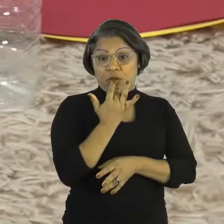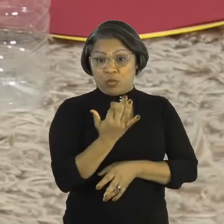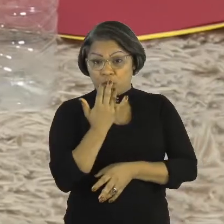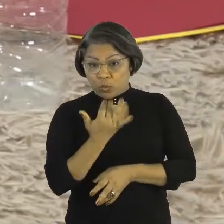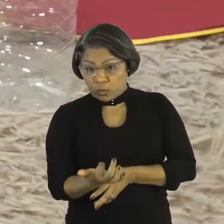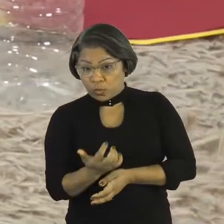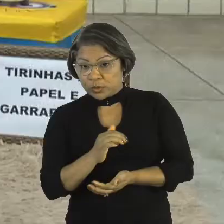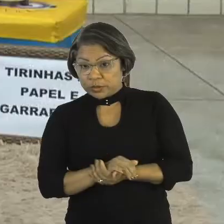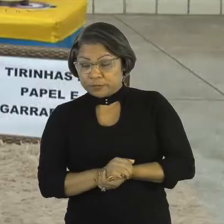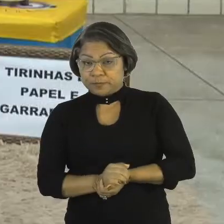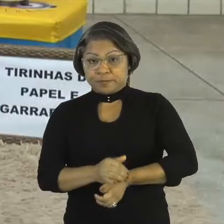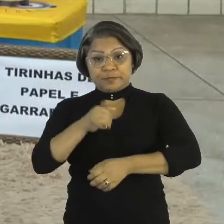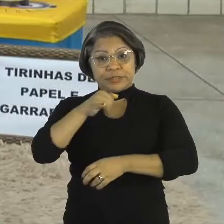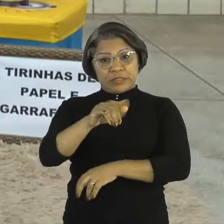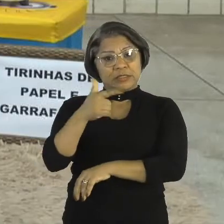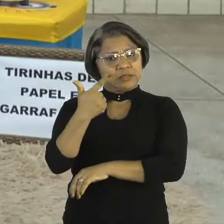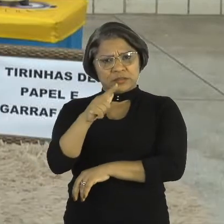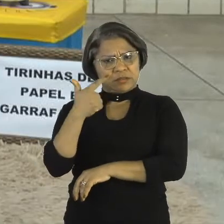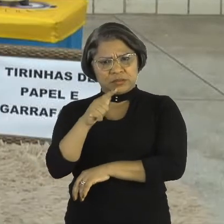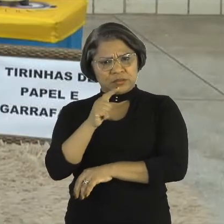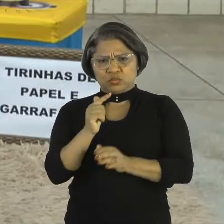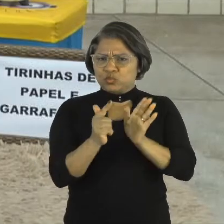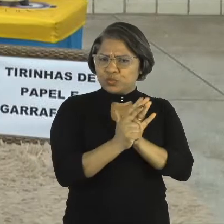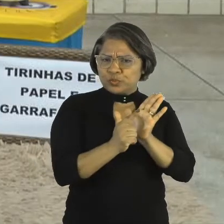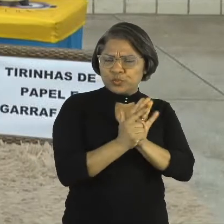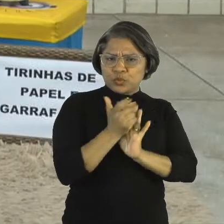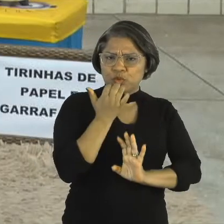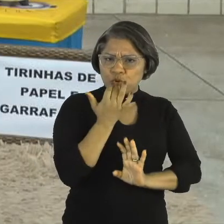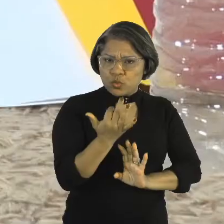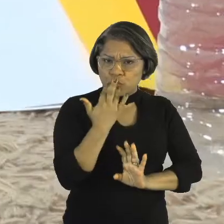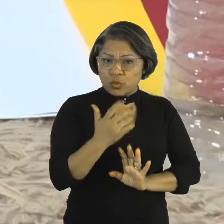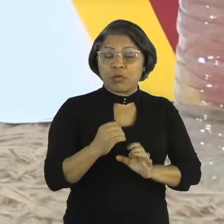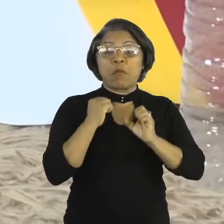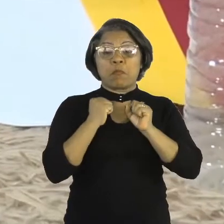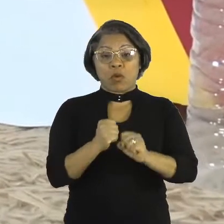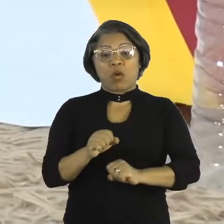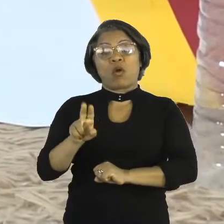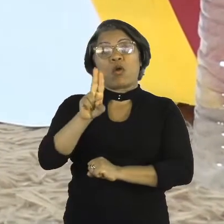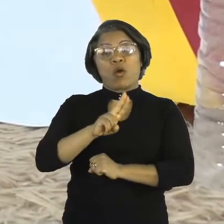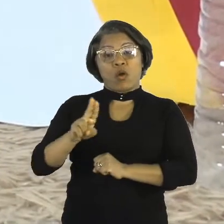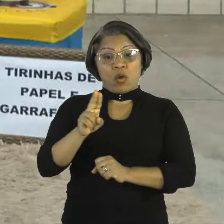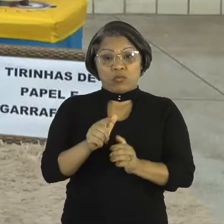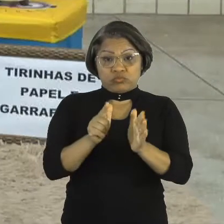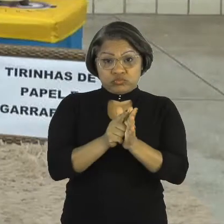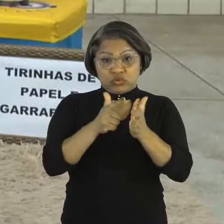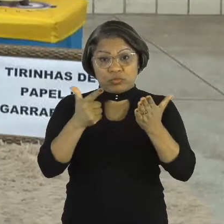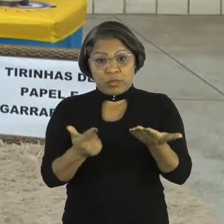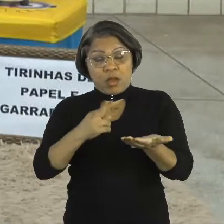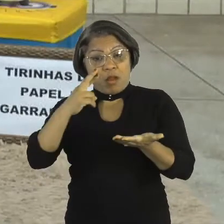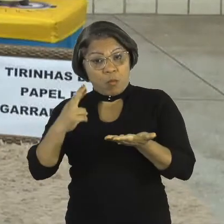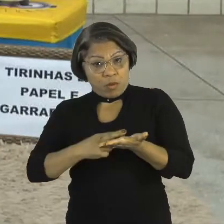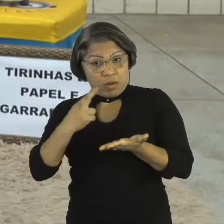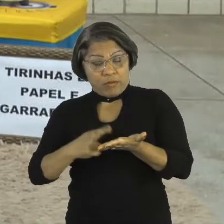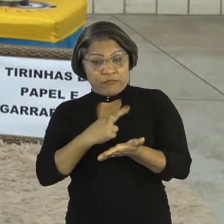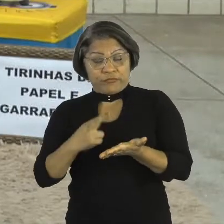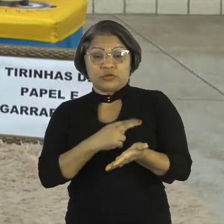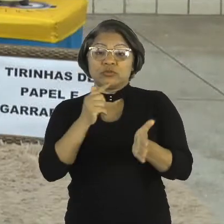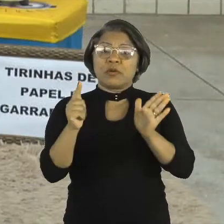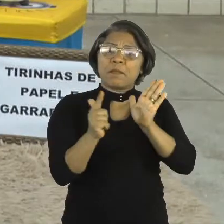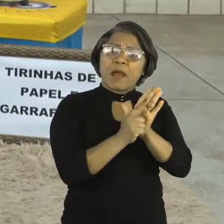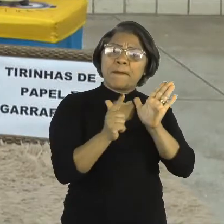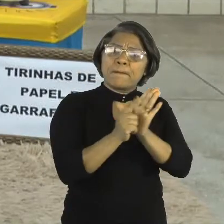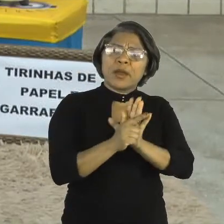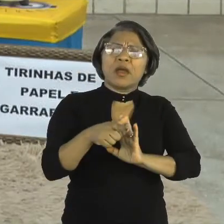tenha papel colorido em casa, você pode estar utilizando também jornal, revista, o papel que você